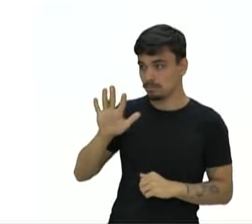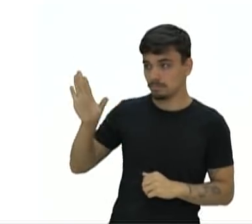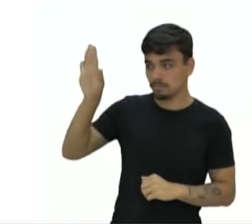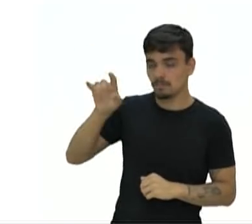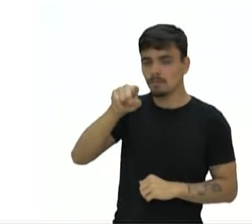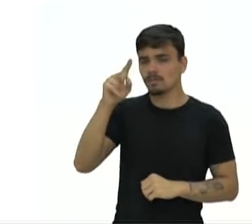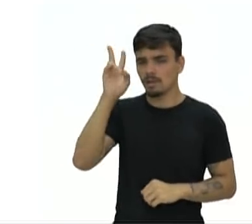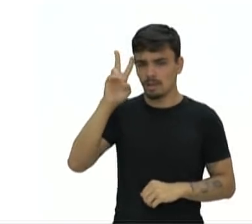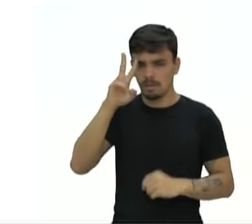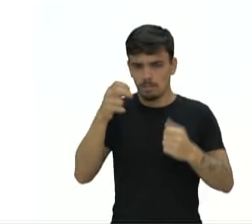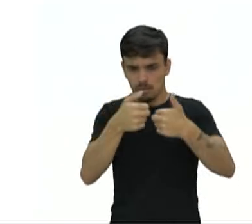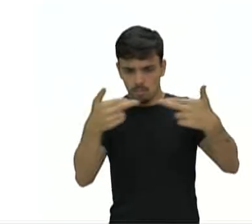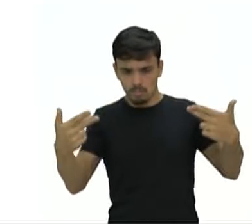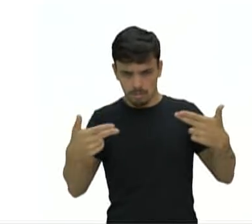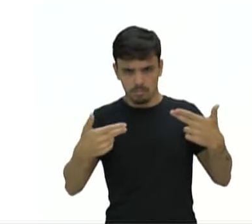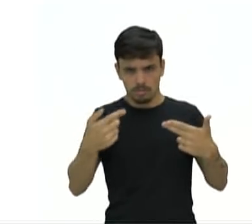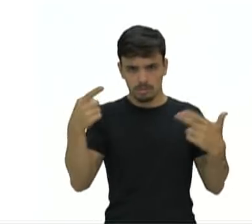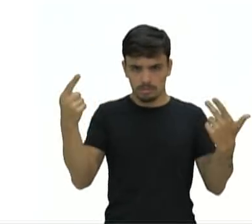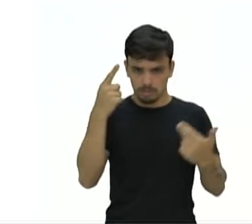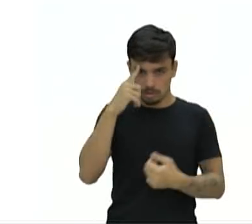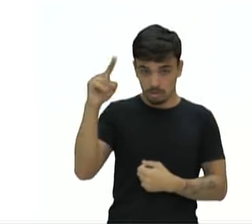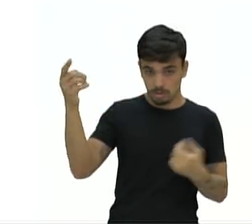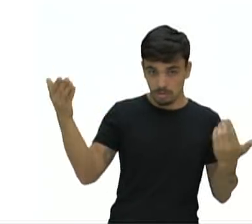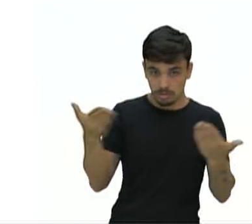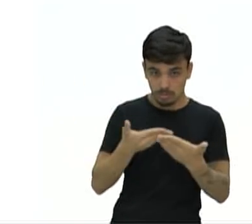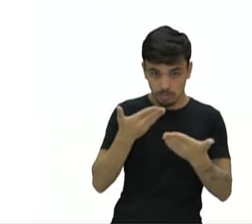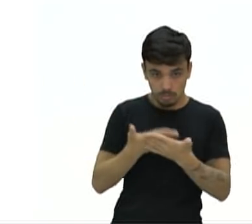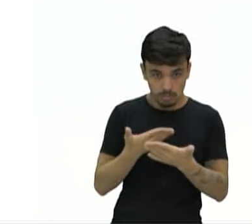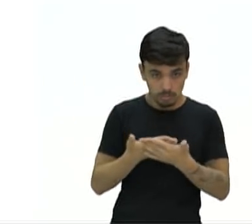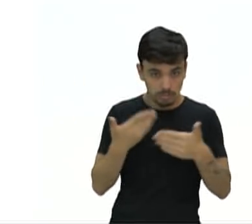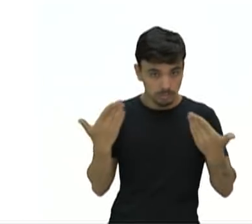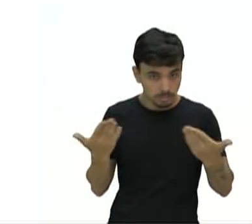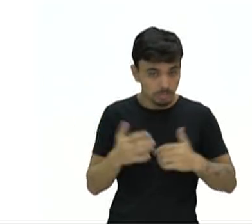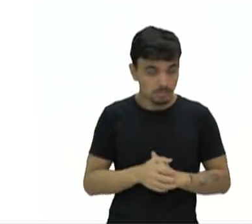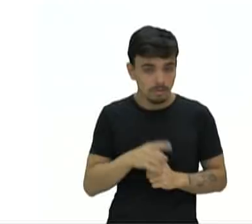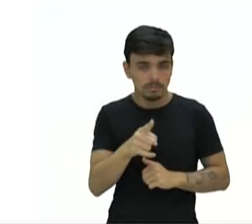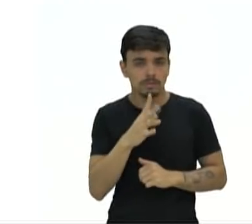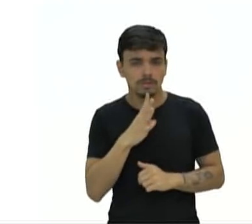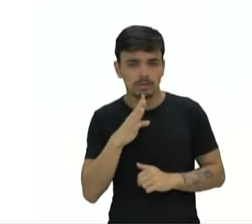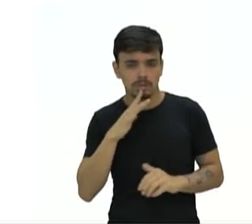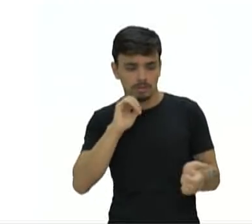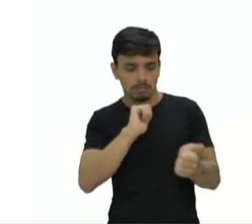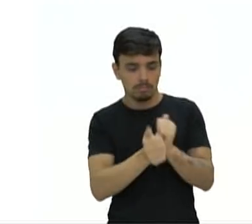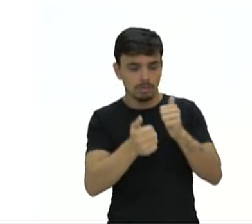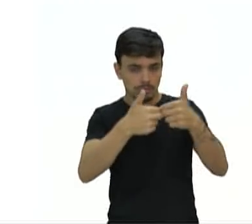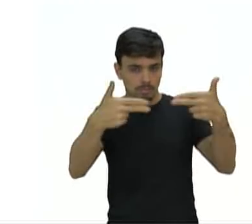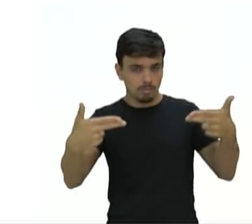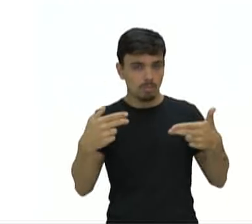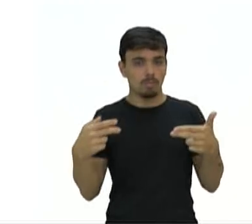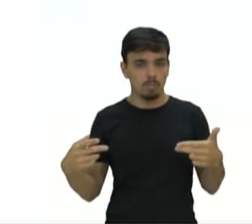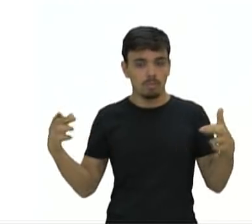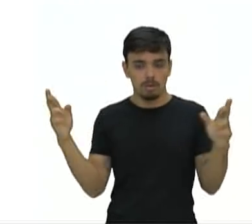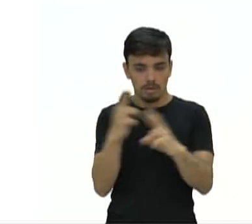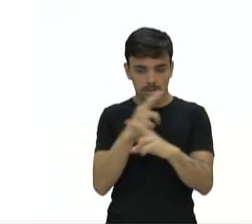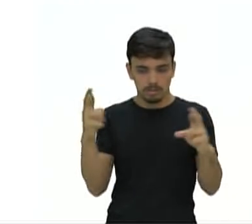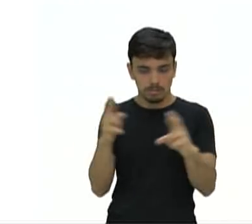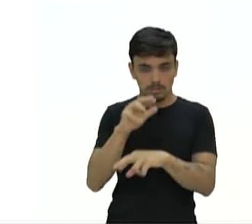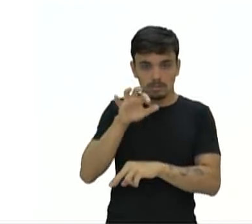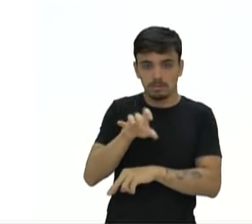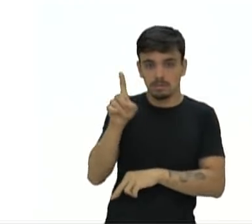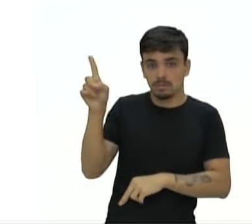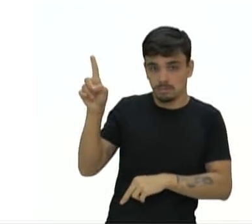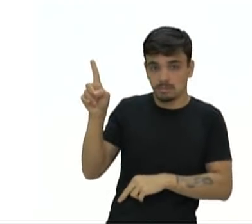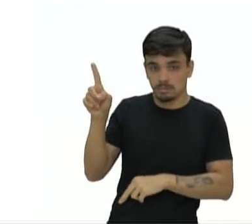Lembra alguma coisa dos dias atuais? Conhecem algum esporte relacionado a esse tipo de